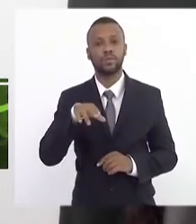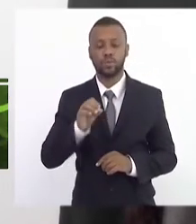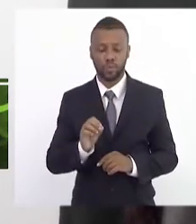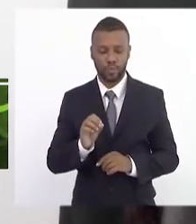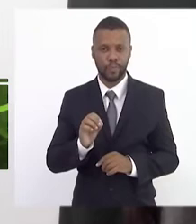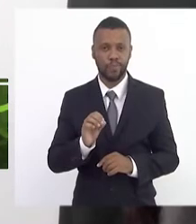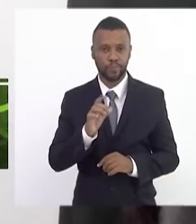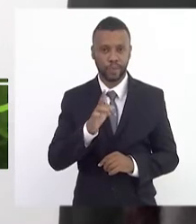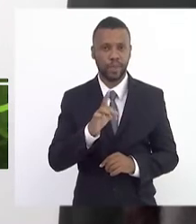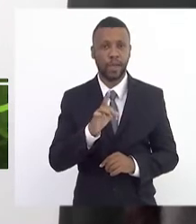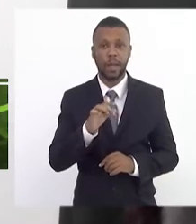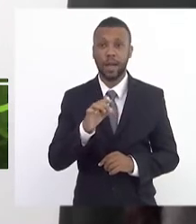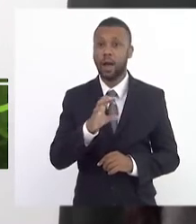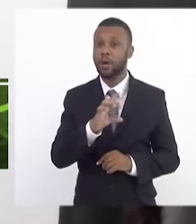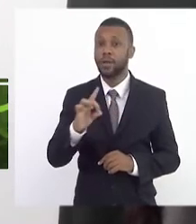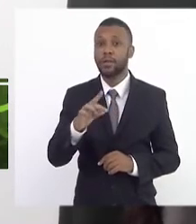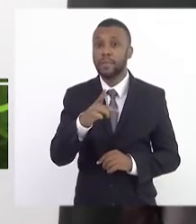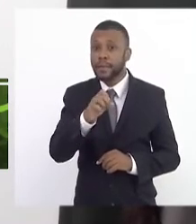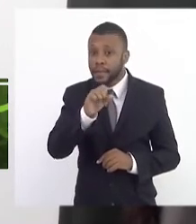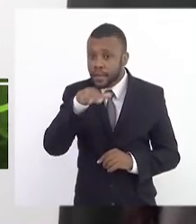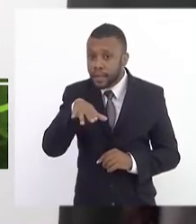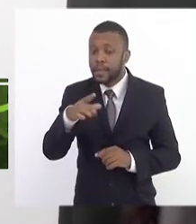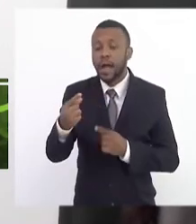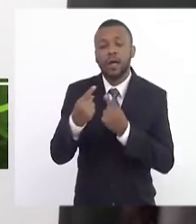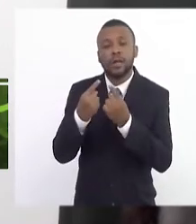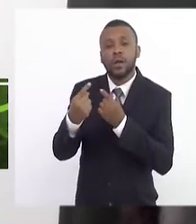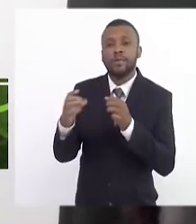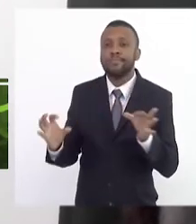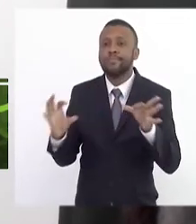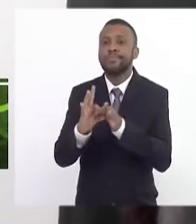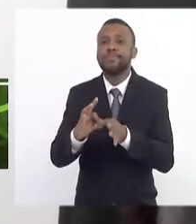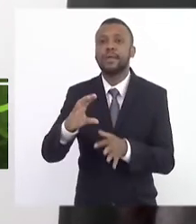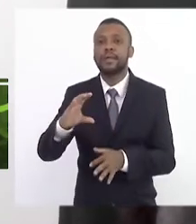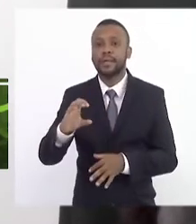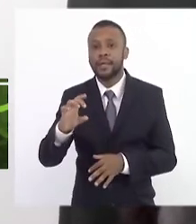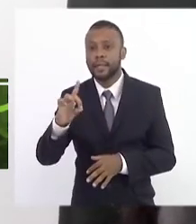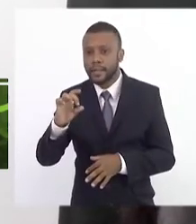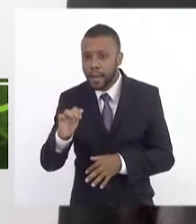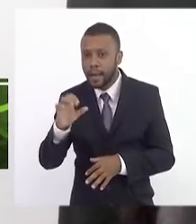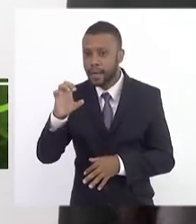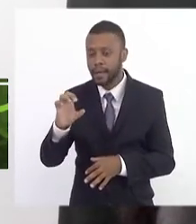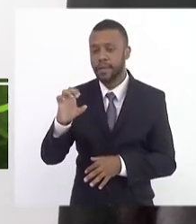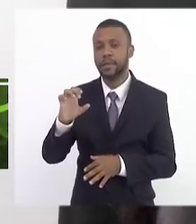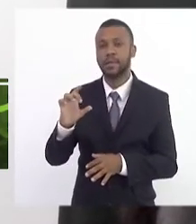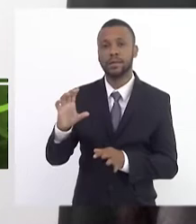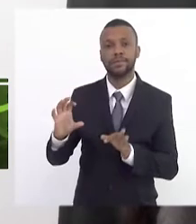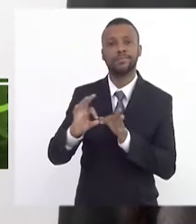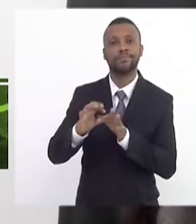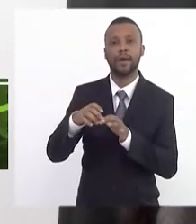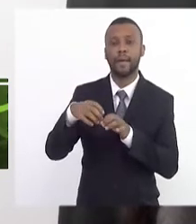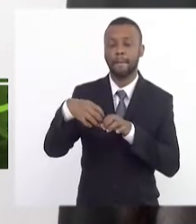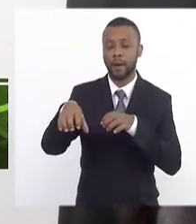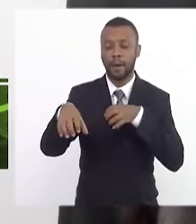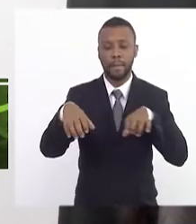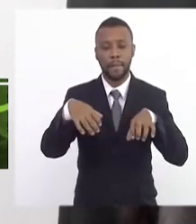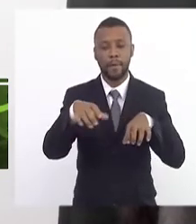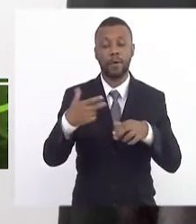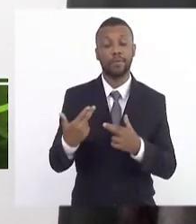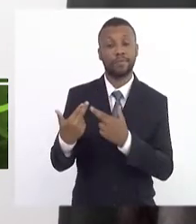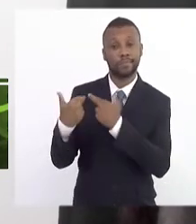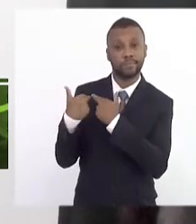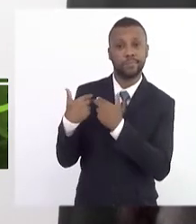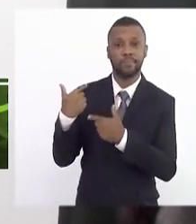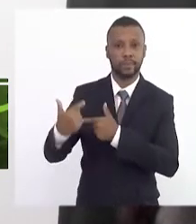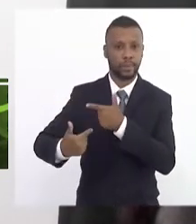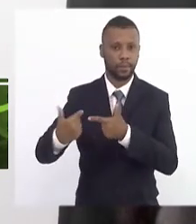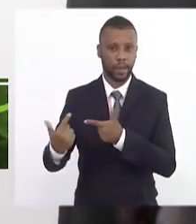A coordenação do PSAN está dialogando bastante com a SEDAI no âmbito da divisão de trabalhos entre o